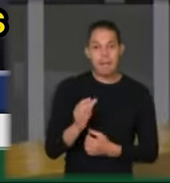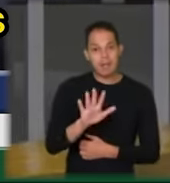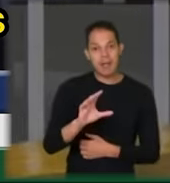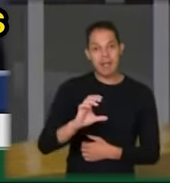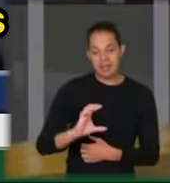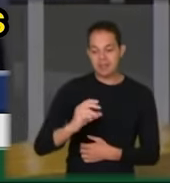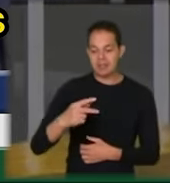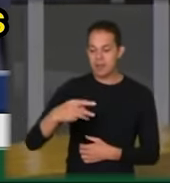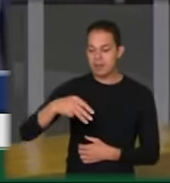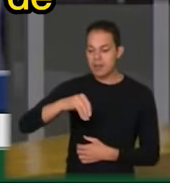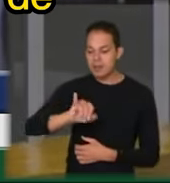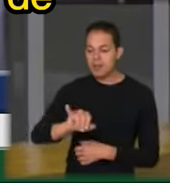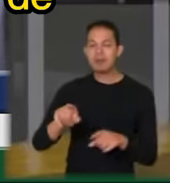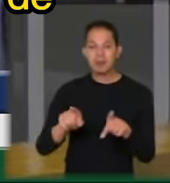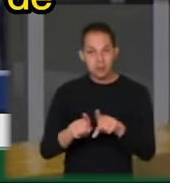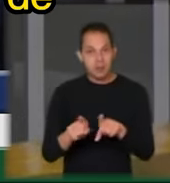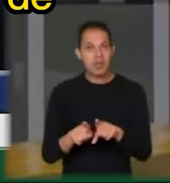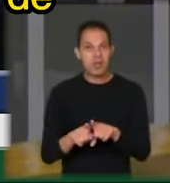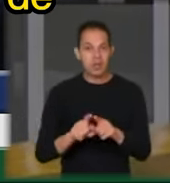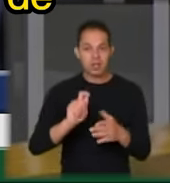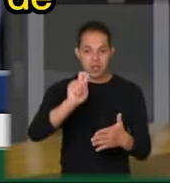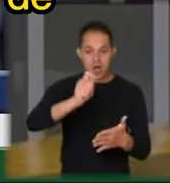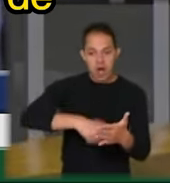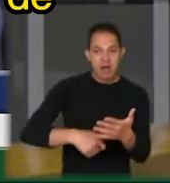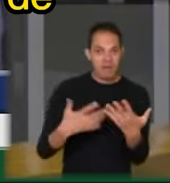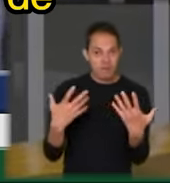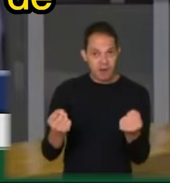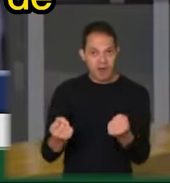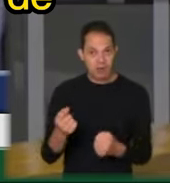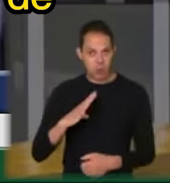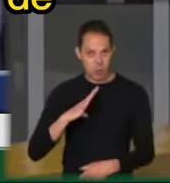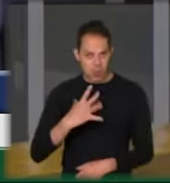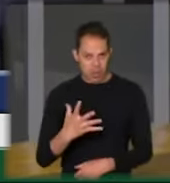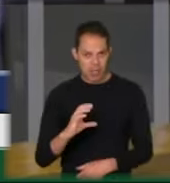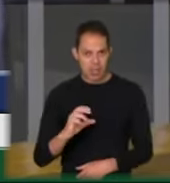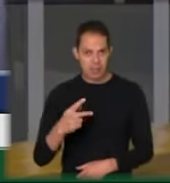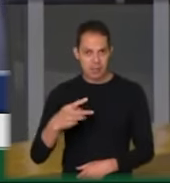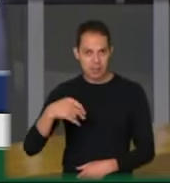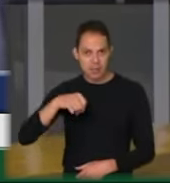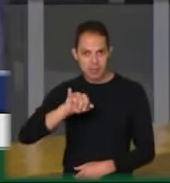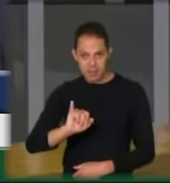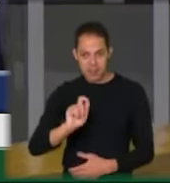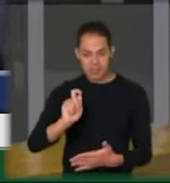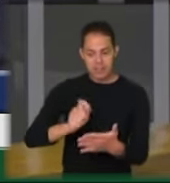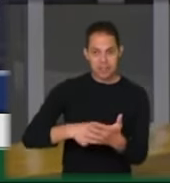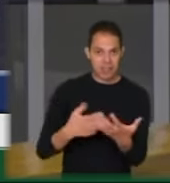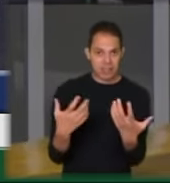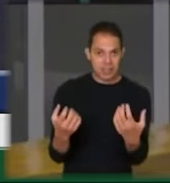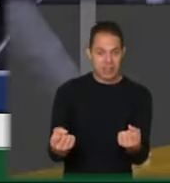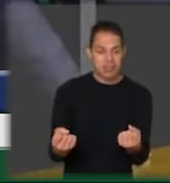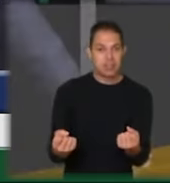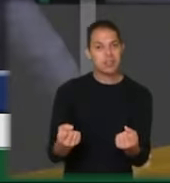Vamos trocar assinaturas. Vamos ver se tem coragem de assinar a CPMI do 8 de janeiro e a gente